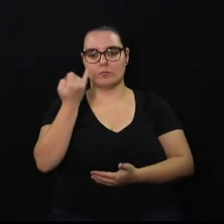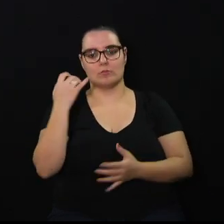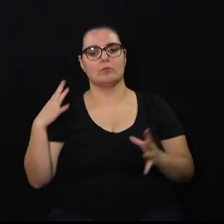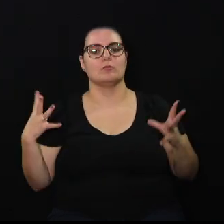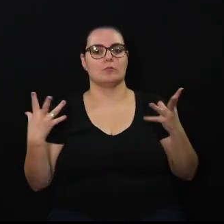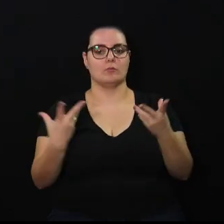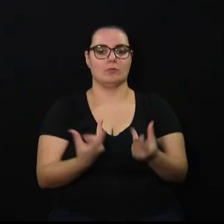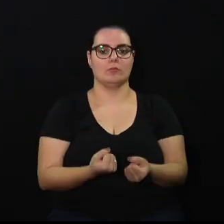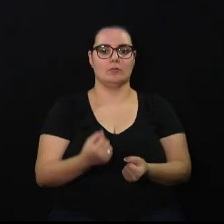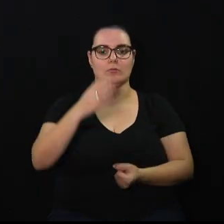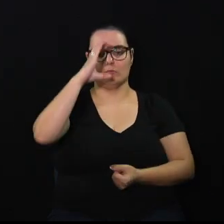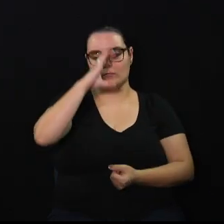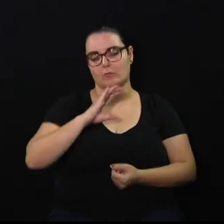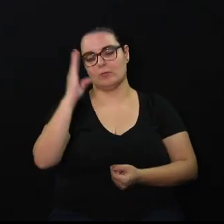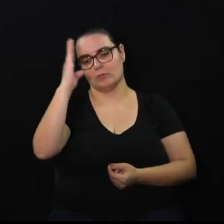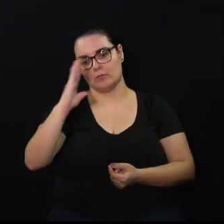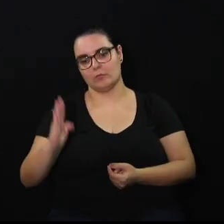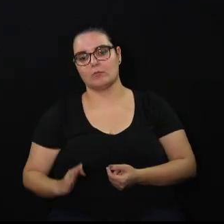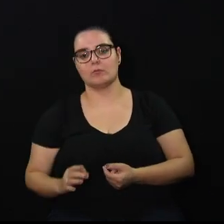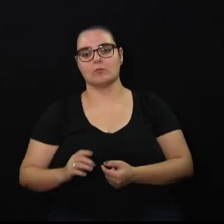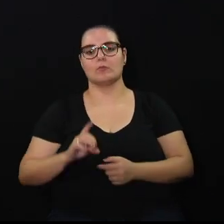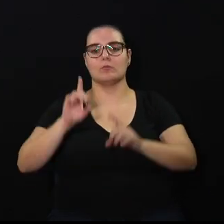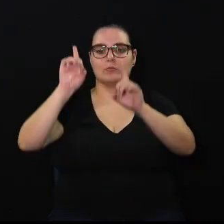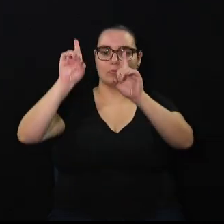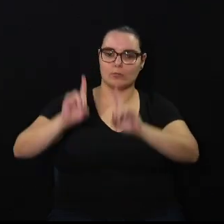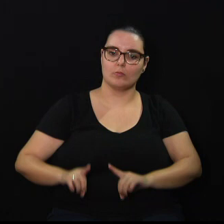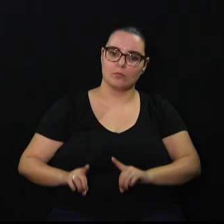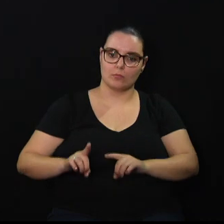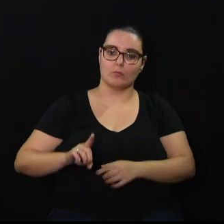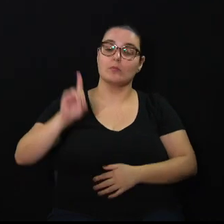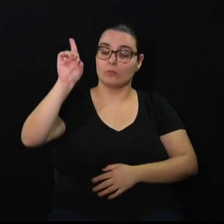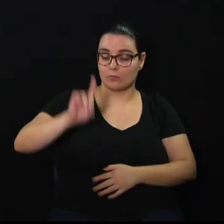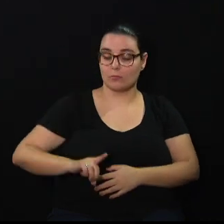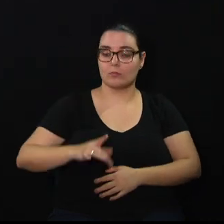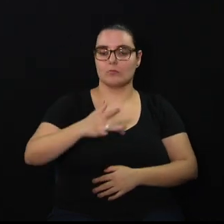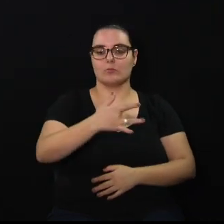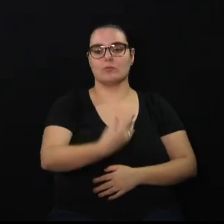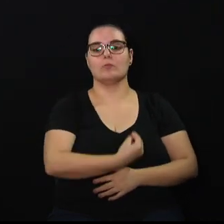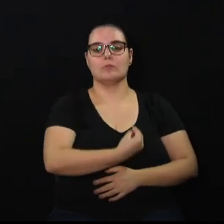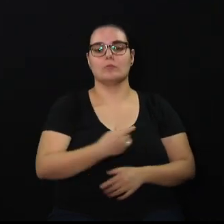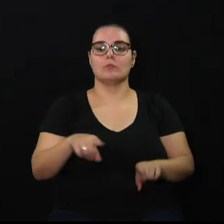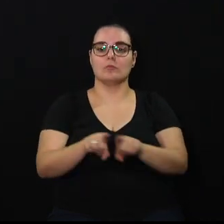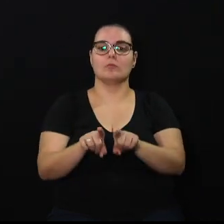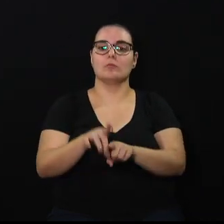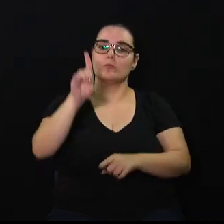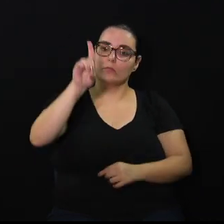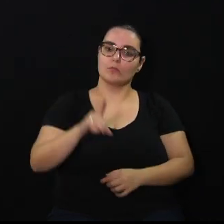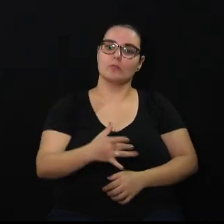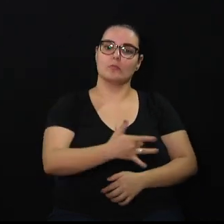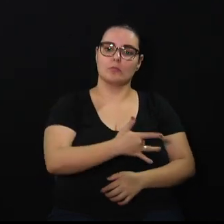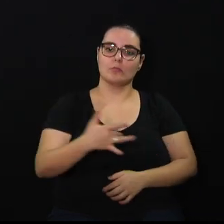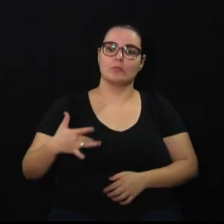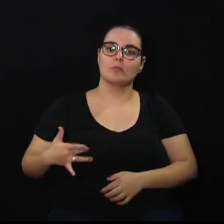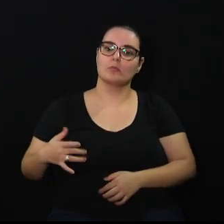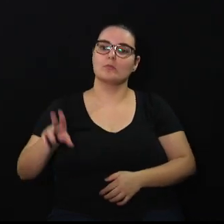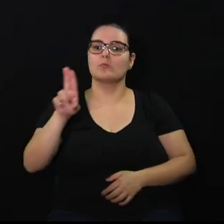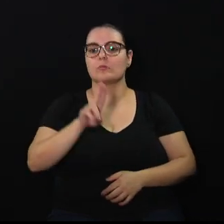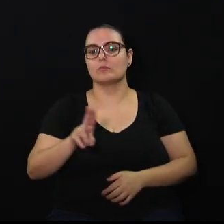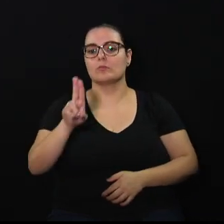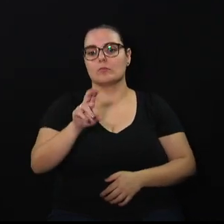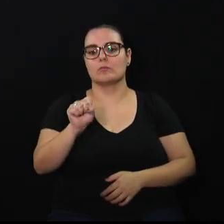todo cidadão brasileiro que é o direito à vida e à saúde no caso por exemplo dos usuários do